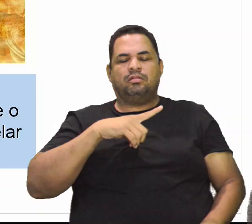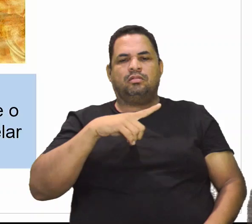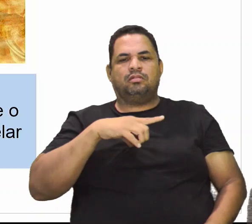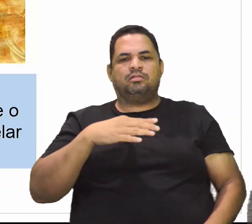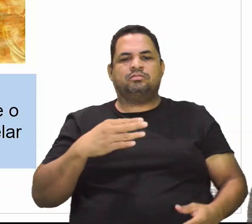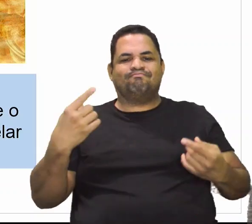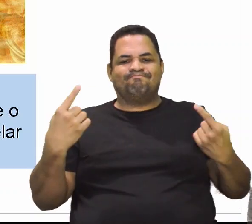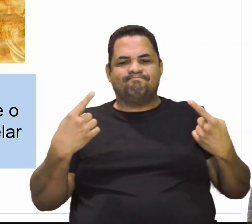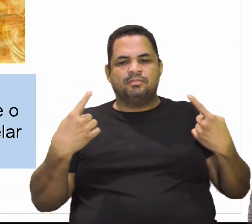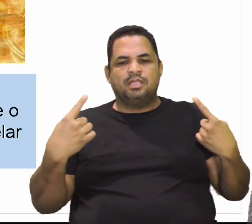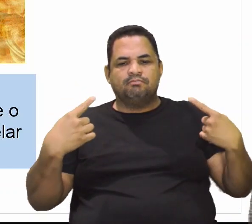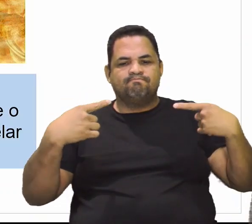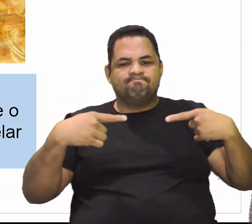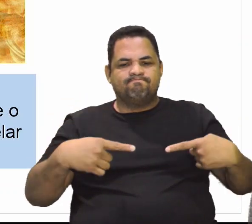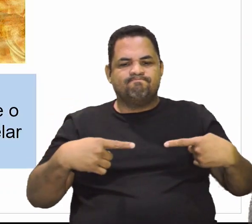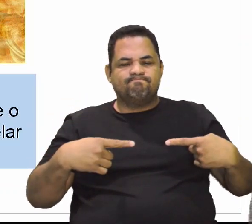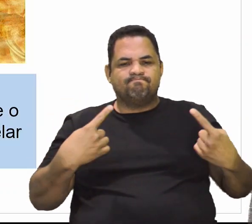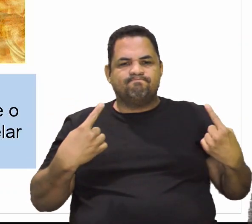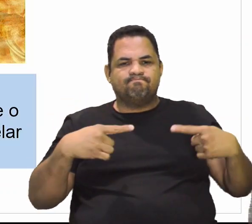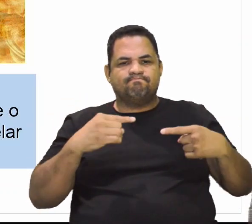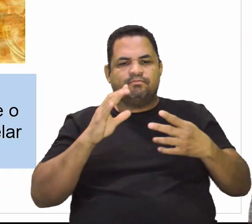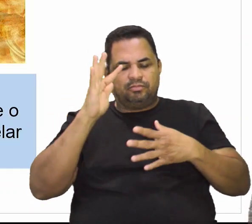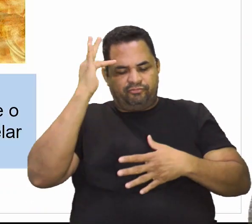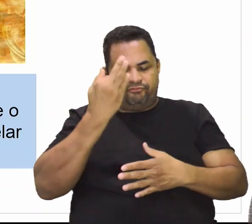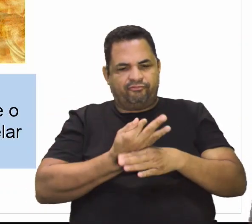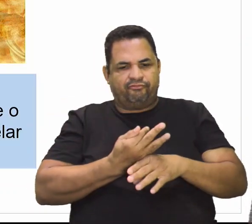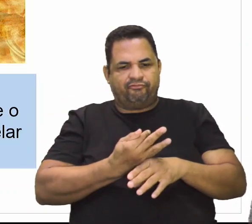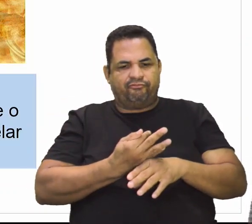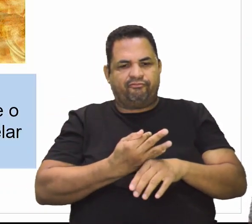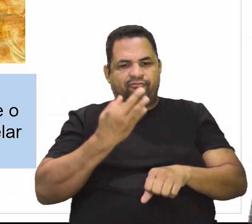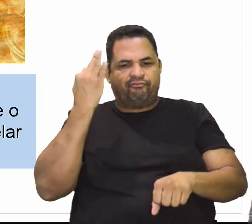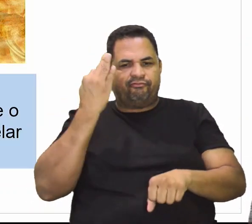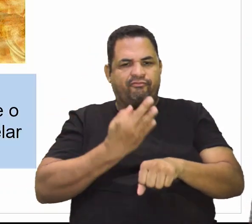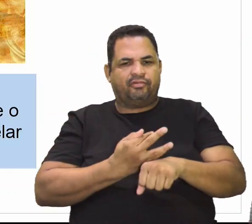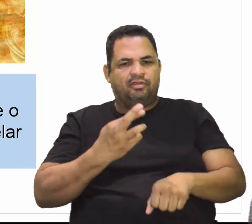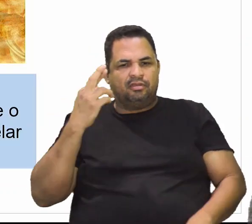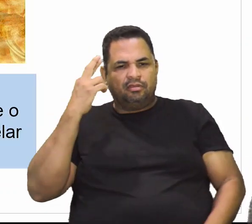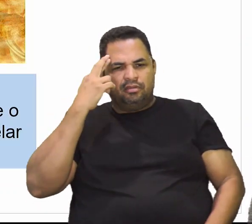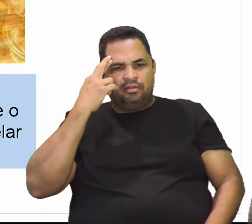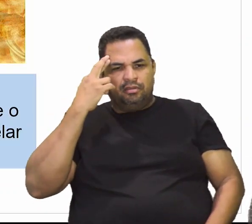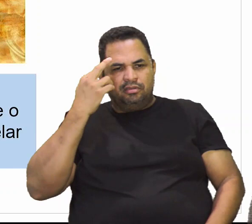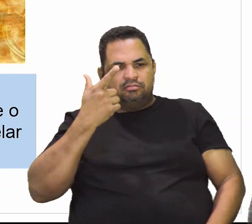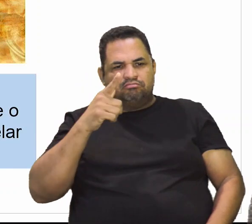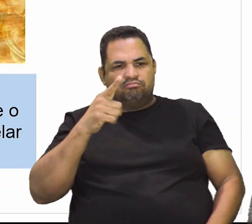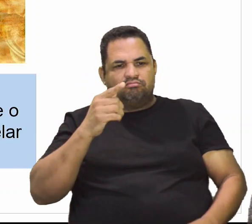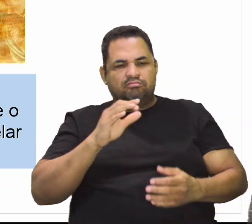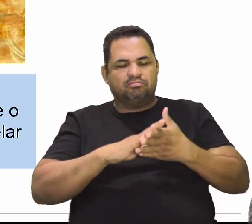embate grande entre fé e razão. As explicações religiosas sem fundamento científico,